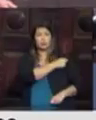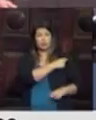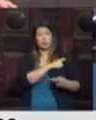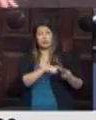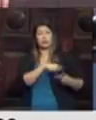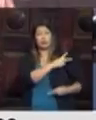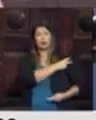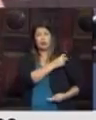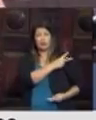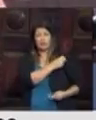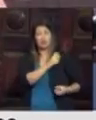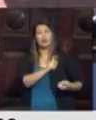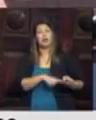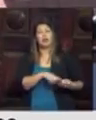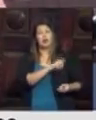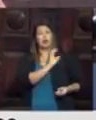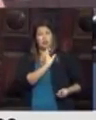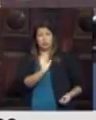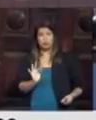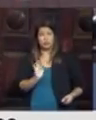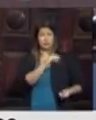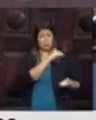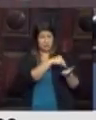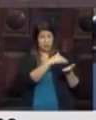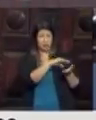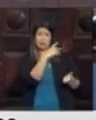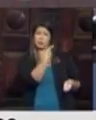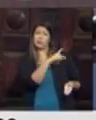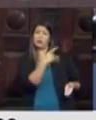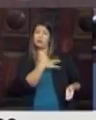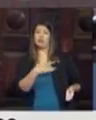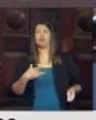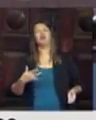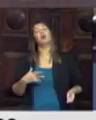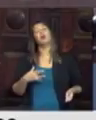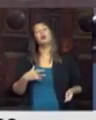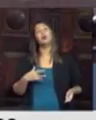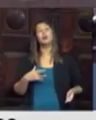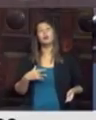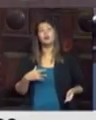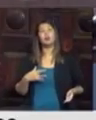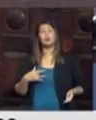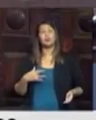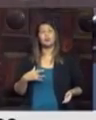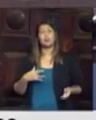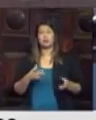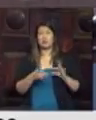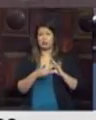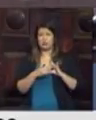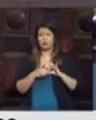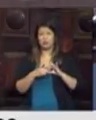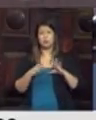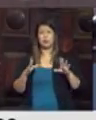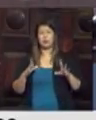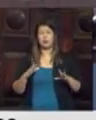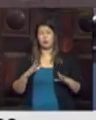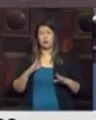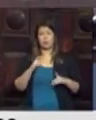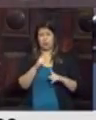Cabo, que levamos à Secretaria de Saúde. A Secretaria liberou ainda no mês de